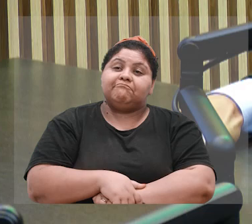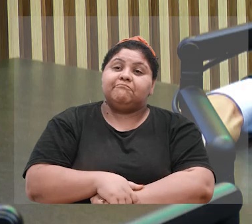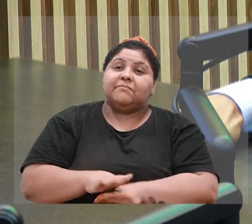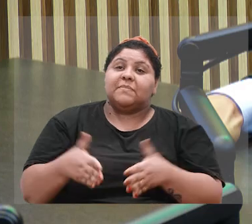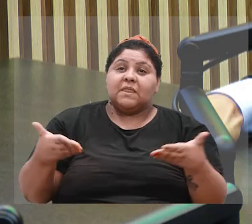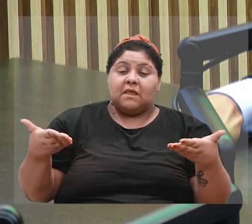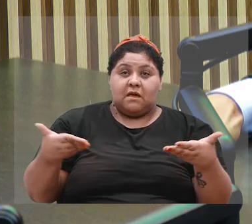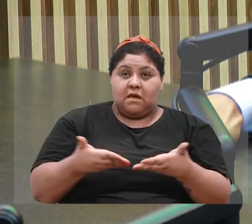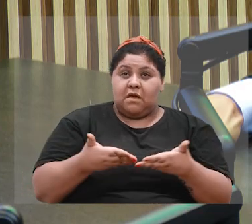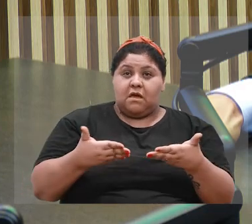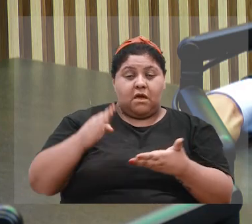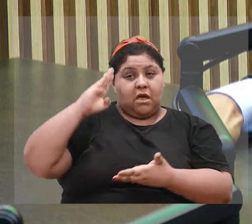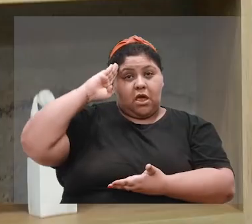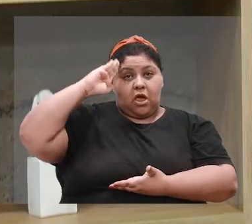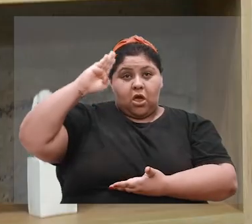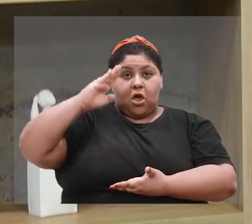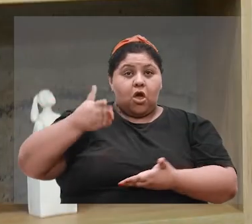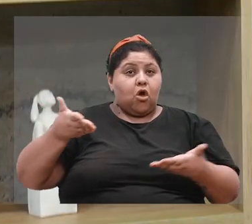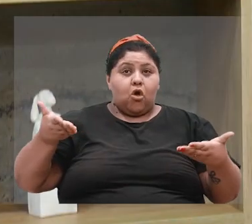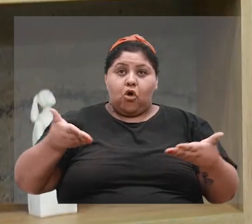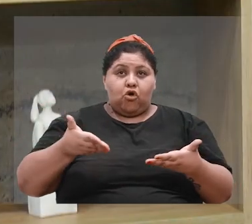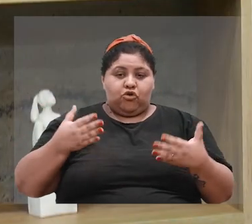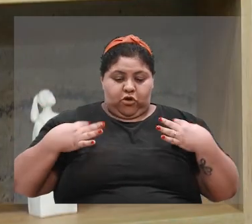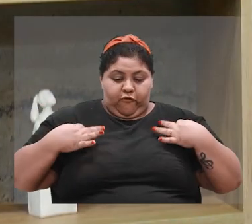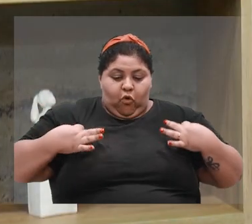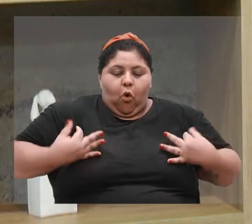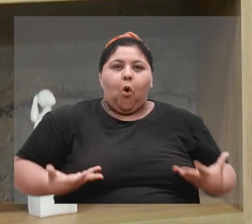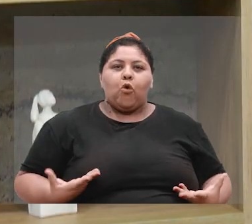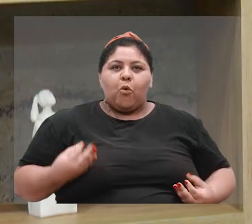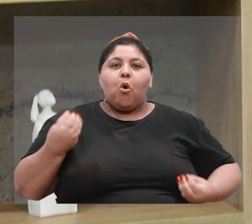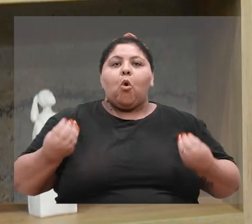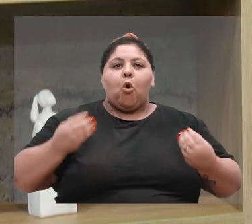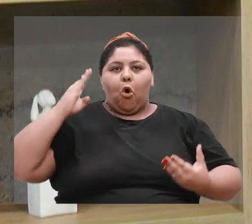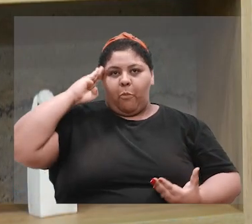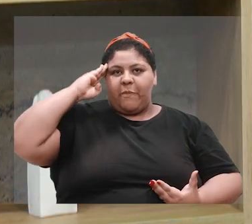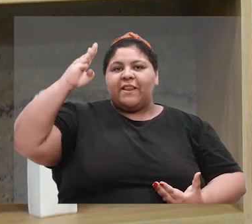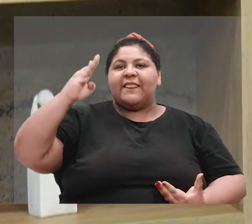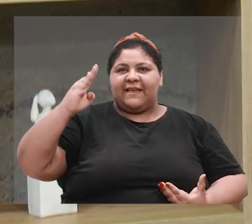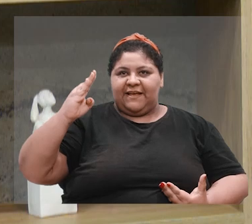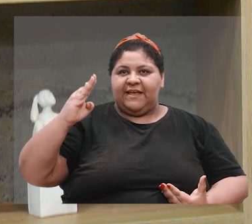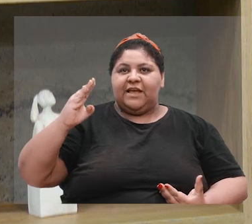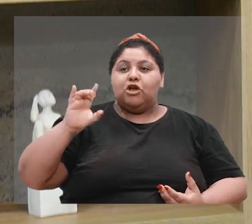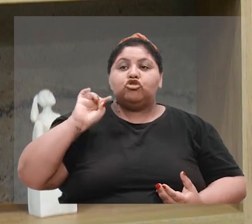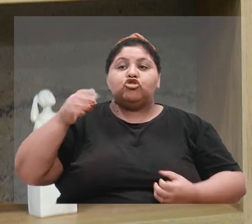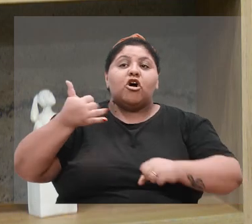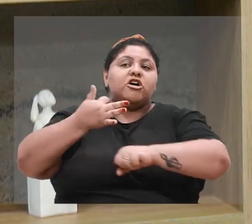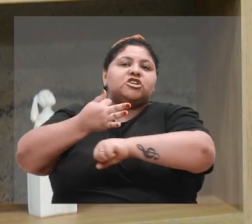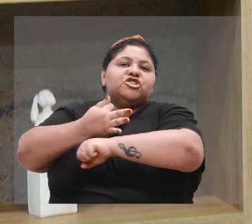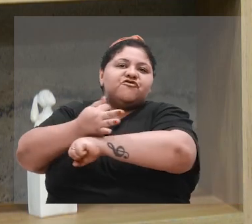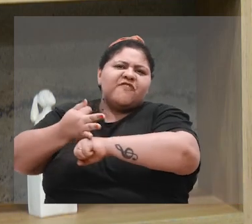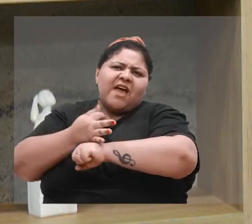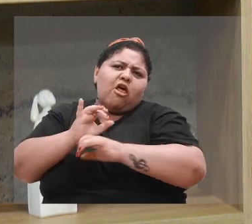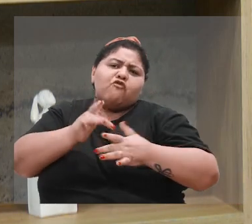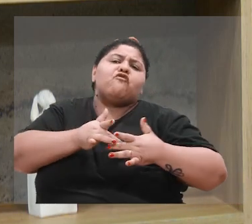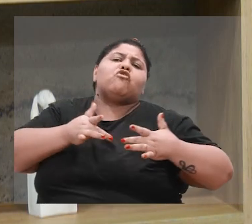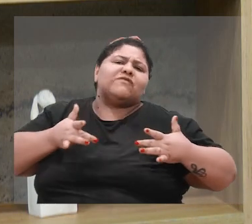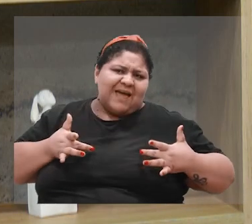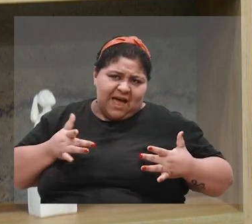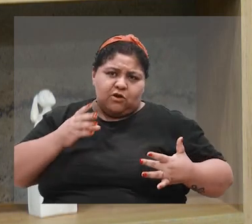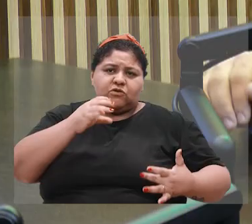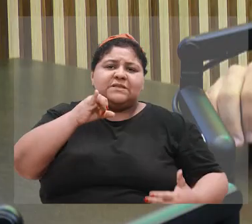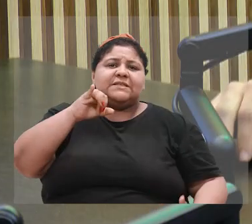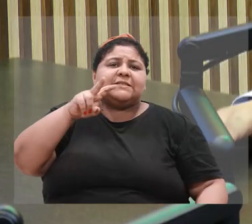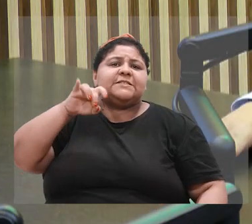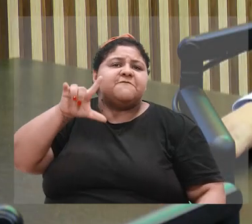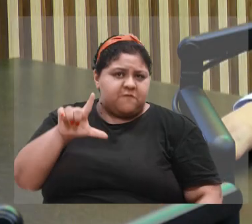estava fardado naquele momento. Como militar? Eu estava... digamos, como um voluntário civil. Isso, um voluntário. Por mais que eu sou